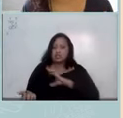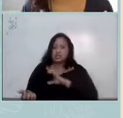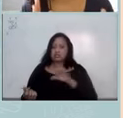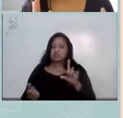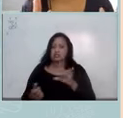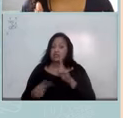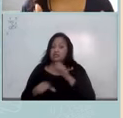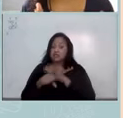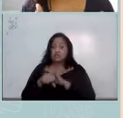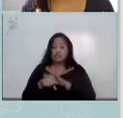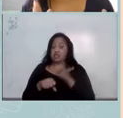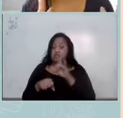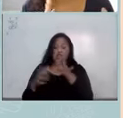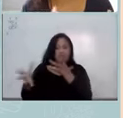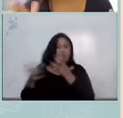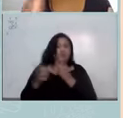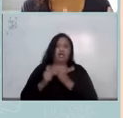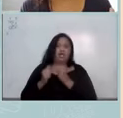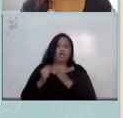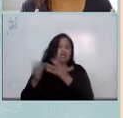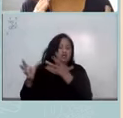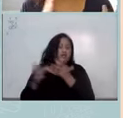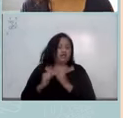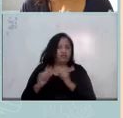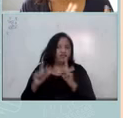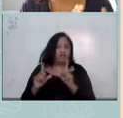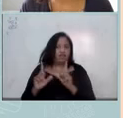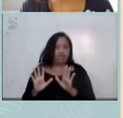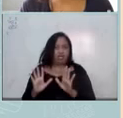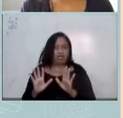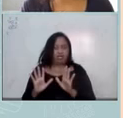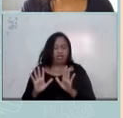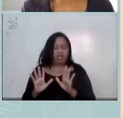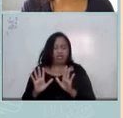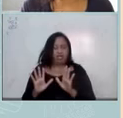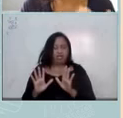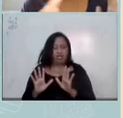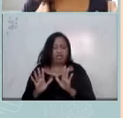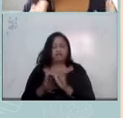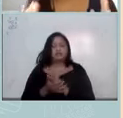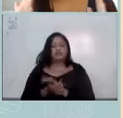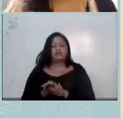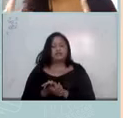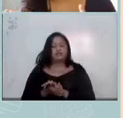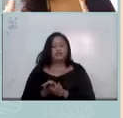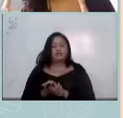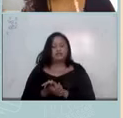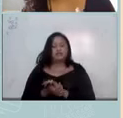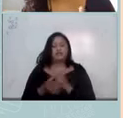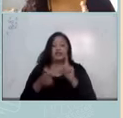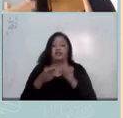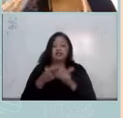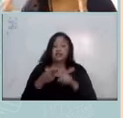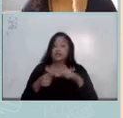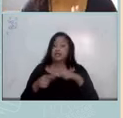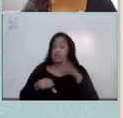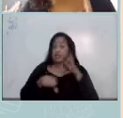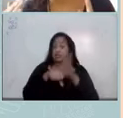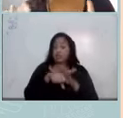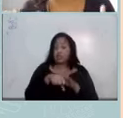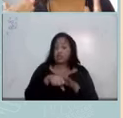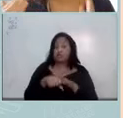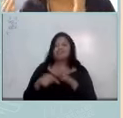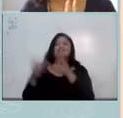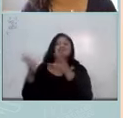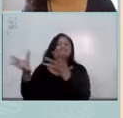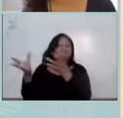são doenças classificadas como doenças crônicas não transmissíveis. E a gente tem as doenças